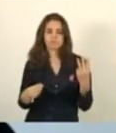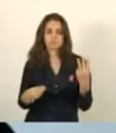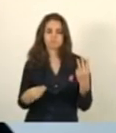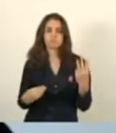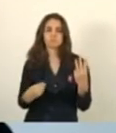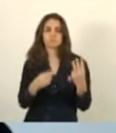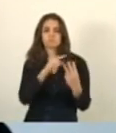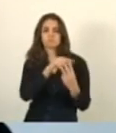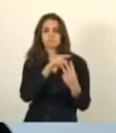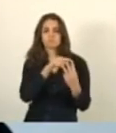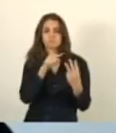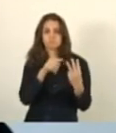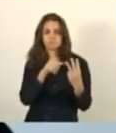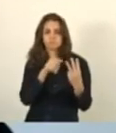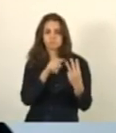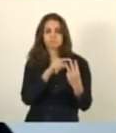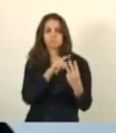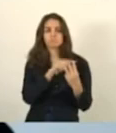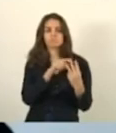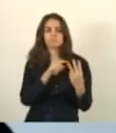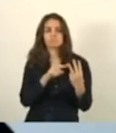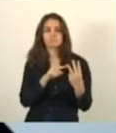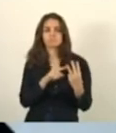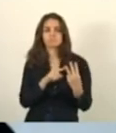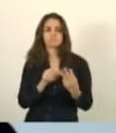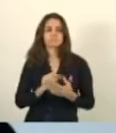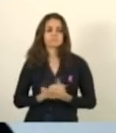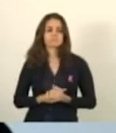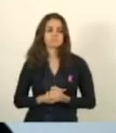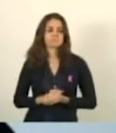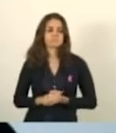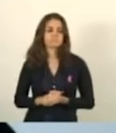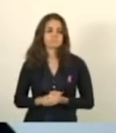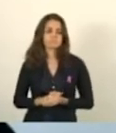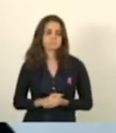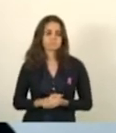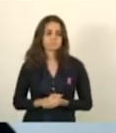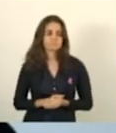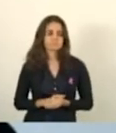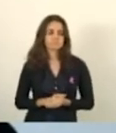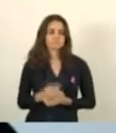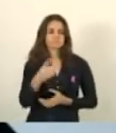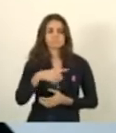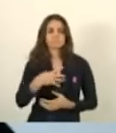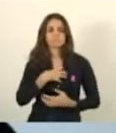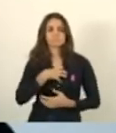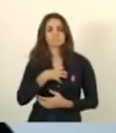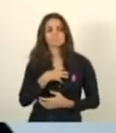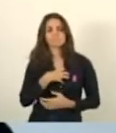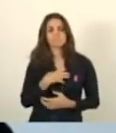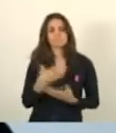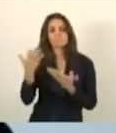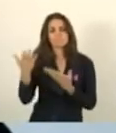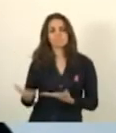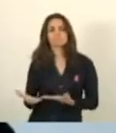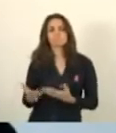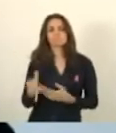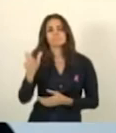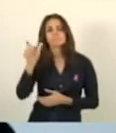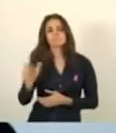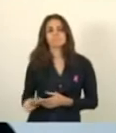Felício Costa Ramos, Lara Felício Costa Ramos e Júlia Toledo Costa. Nosso sentimento a este